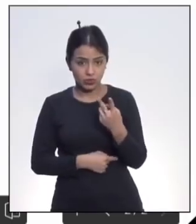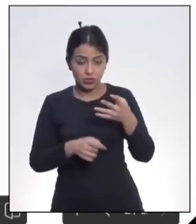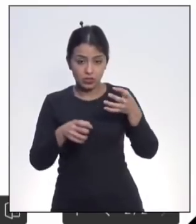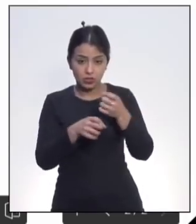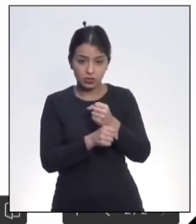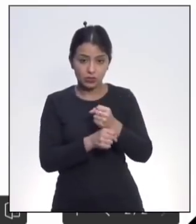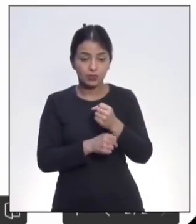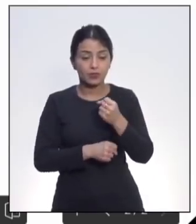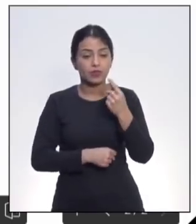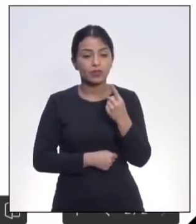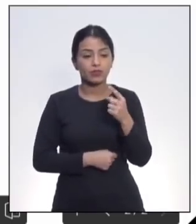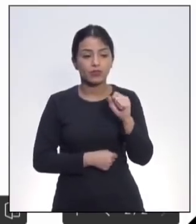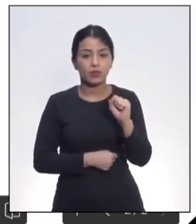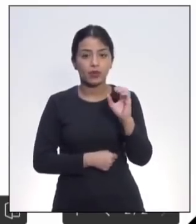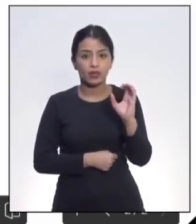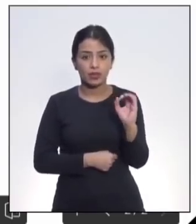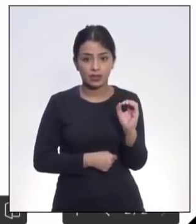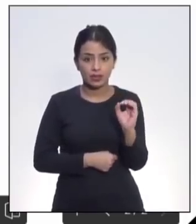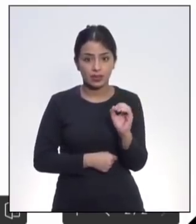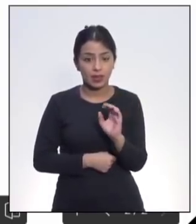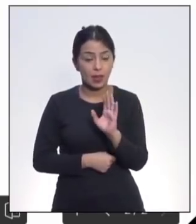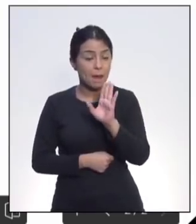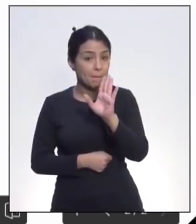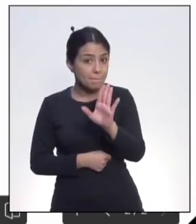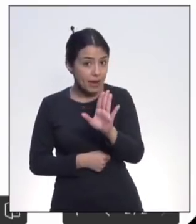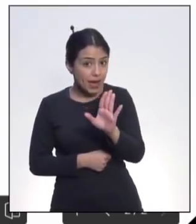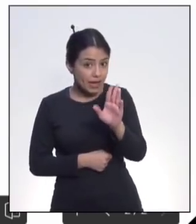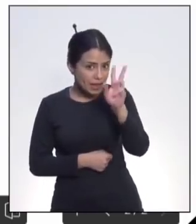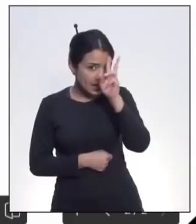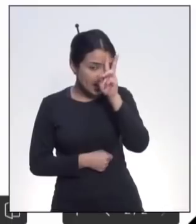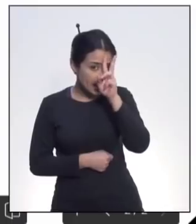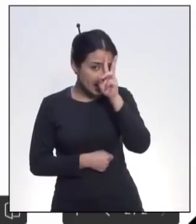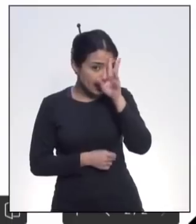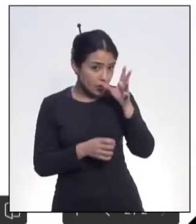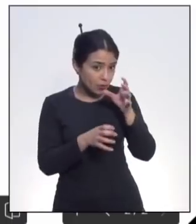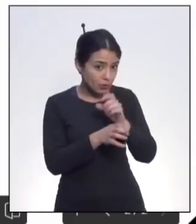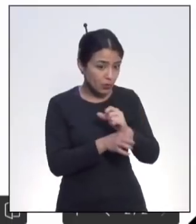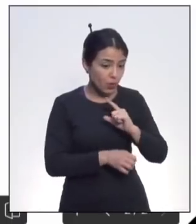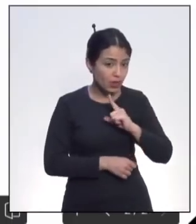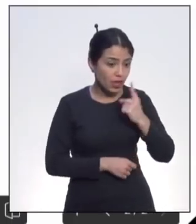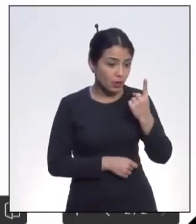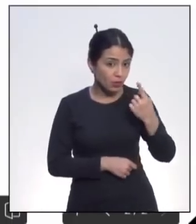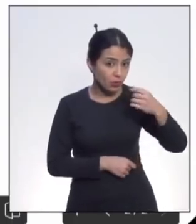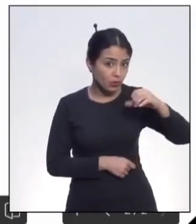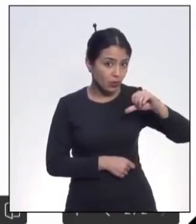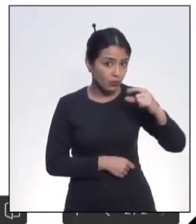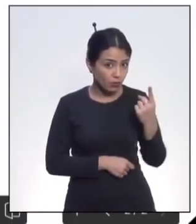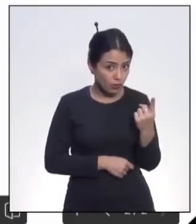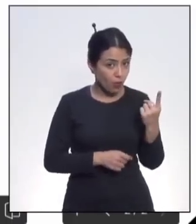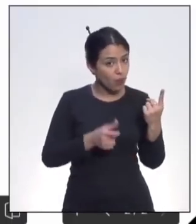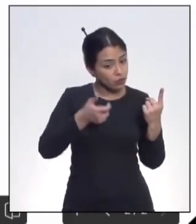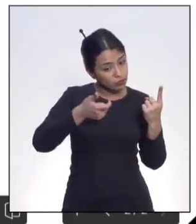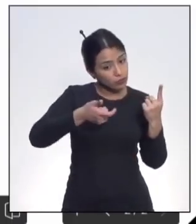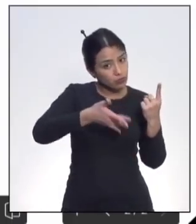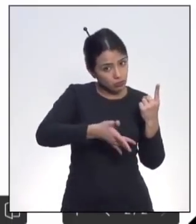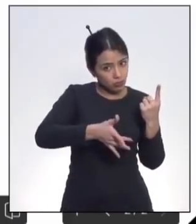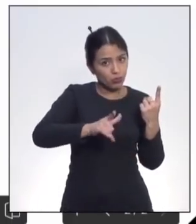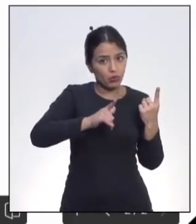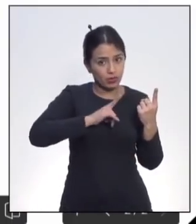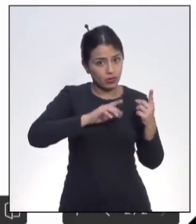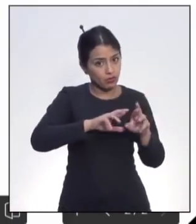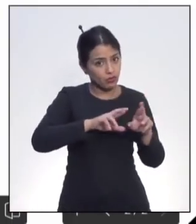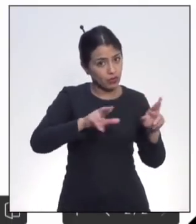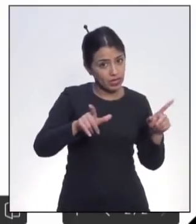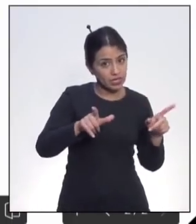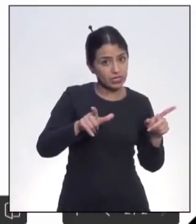180 ovos. Como nós tínhamos lá, em média, 191, tá? Existe o quê? Uma diferença aí de quanto?